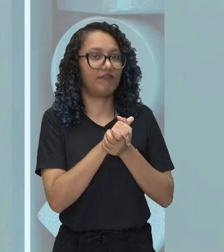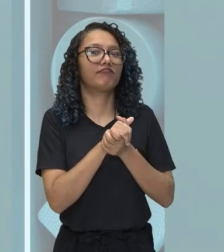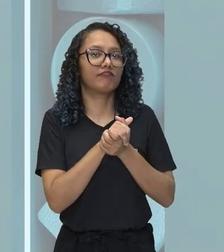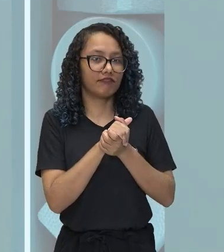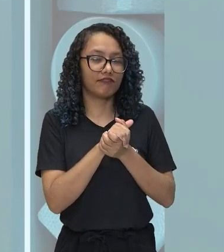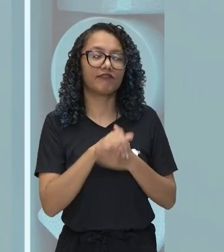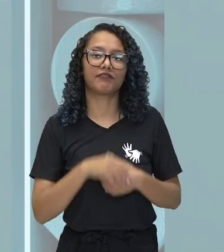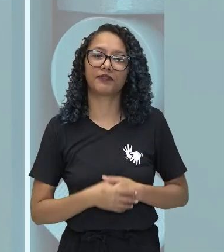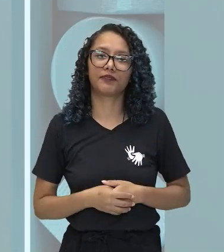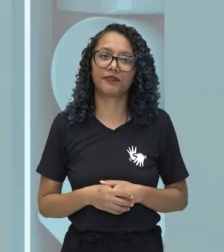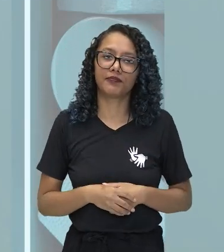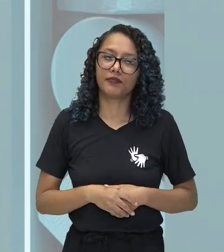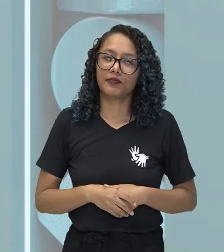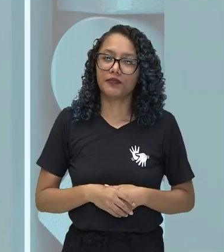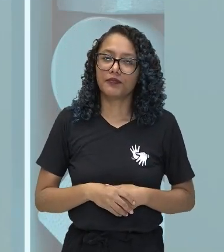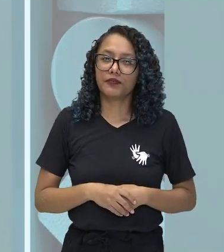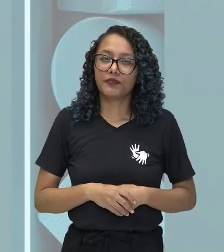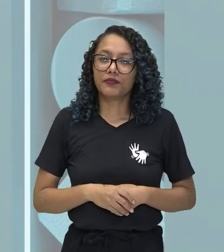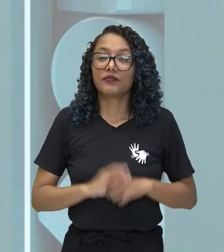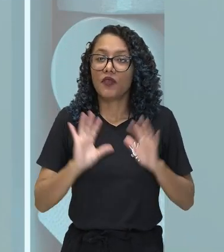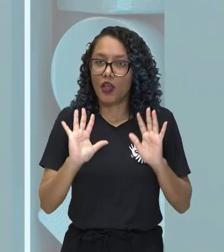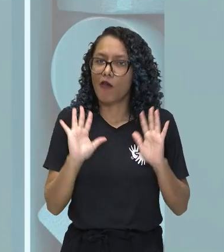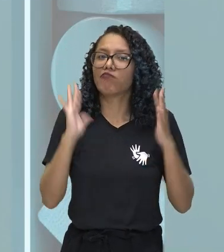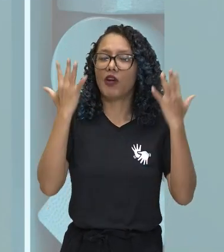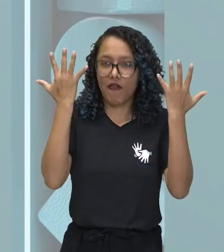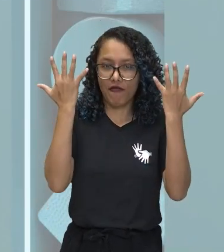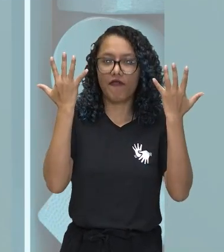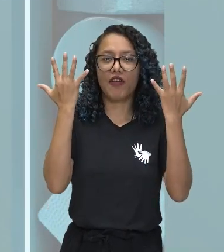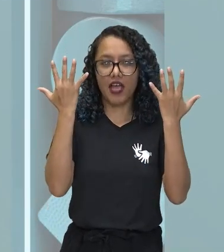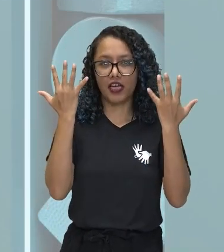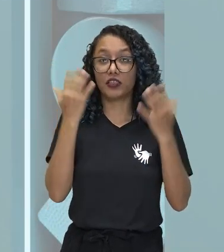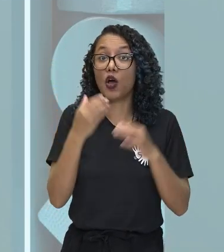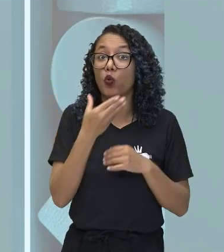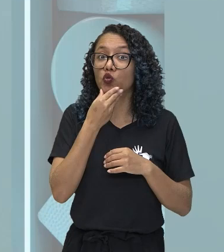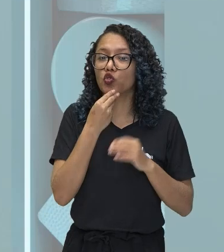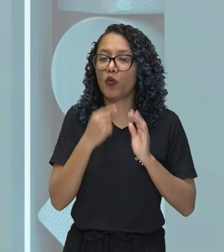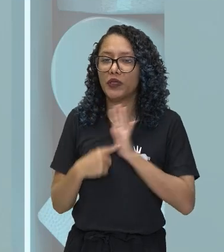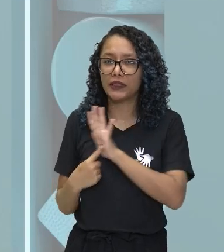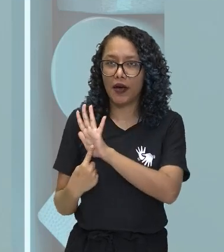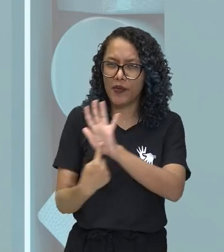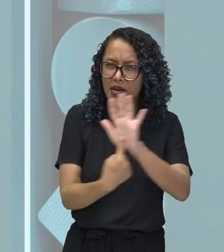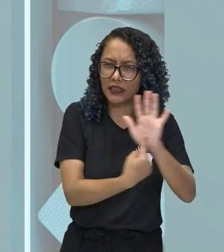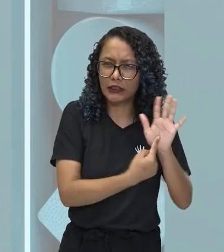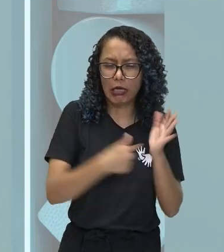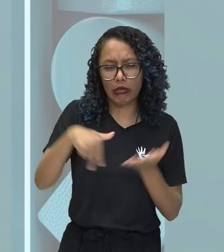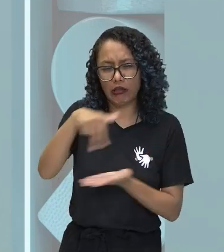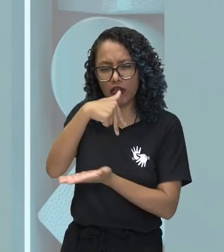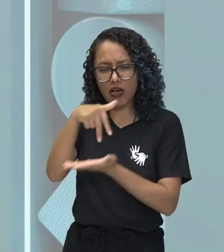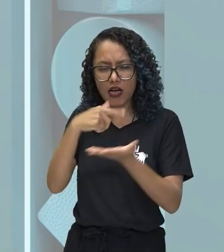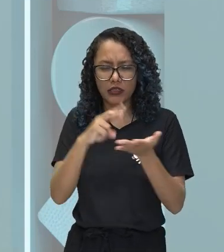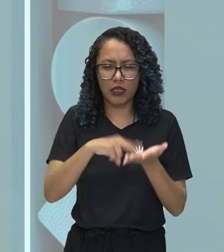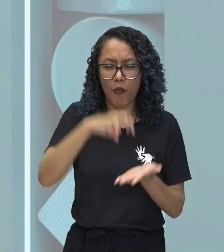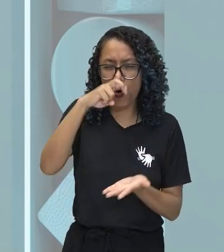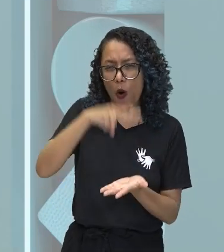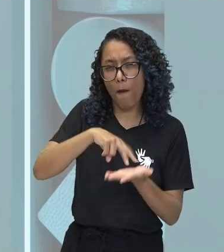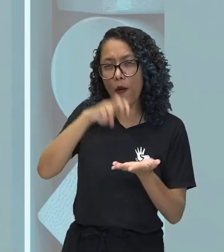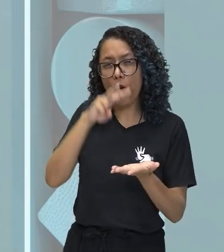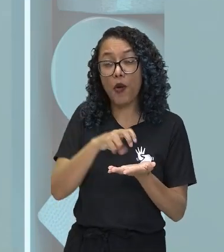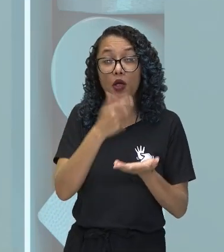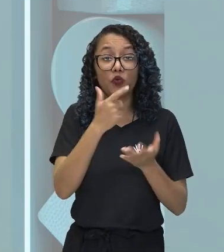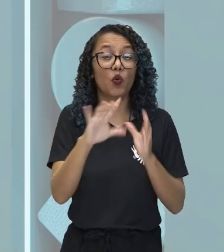Um ritual que lá existe uma grande apresentação dos homens e eles ficam saltando enquanto outros estão cantando. E eles